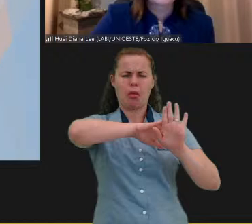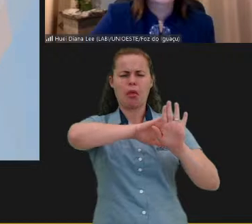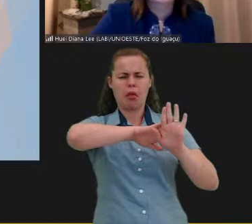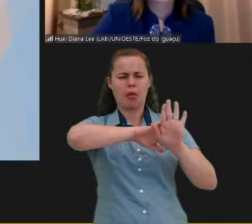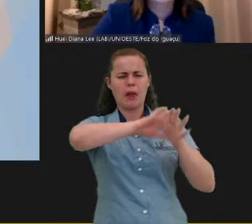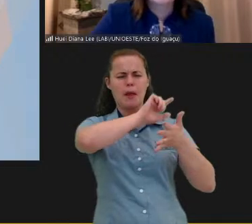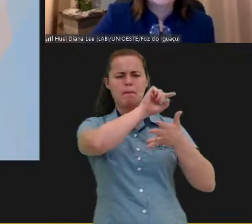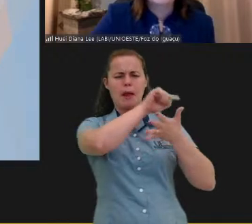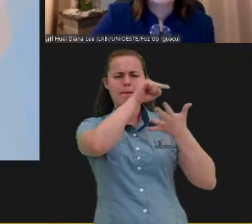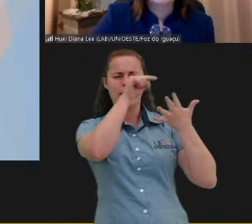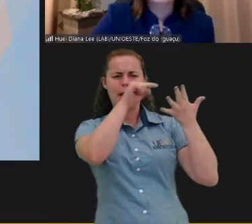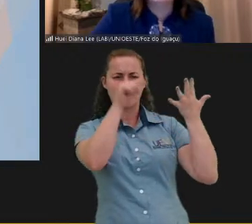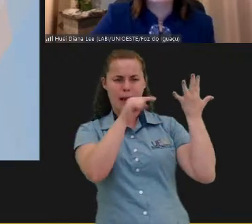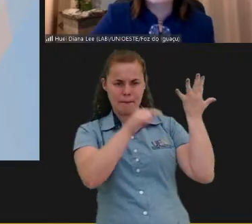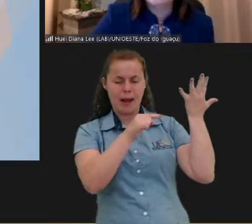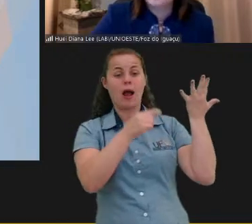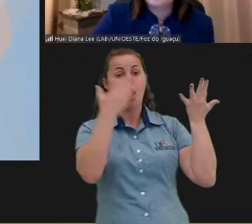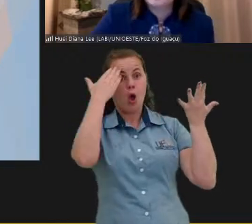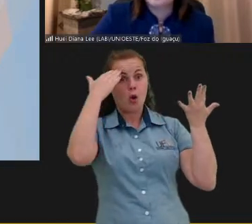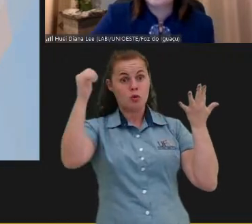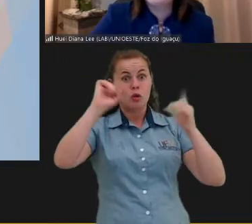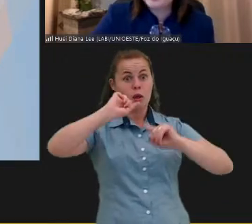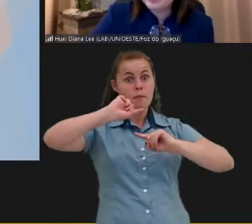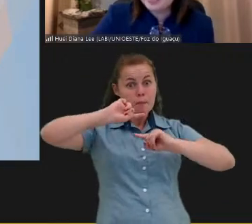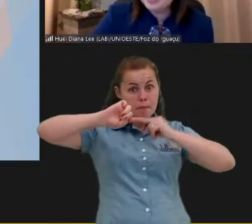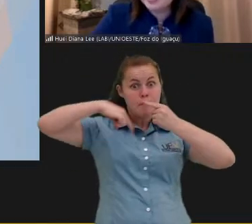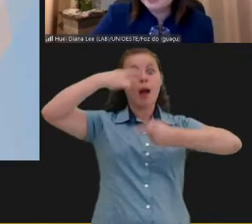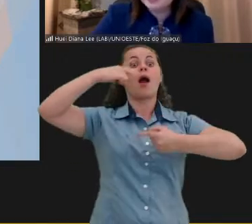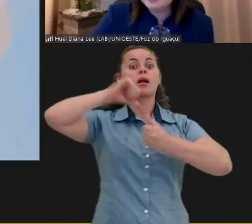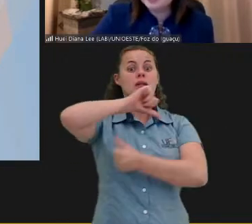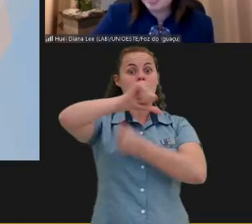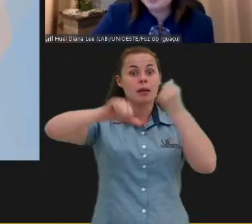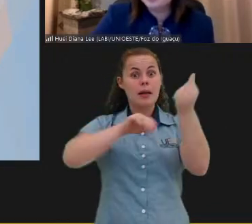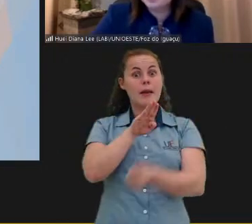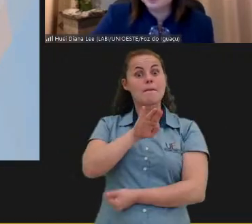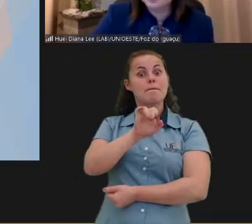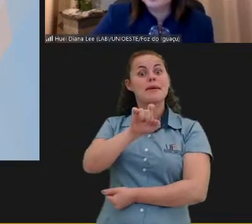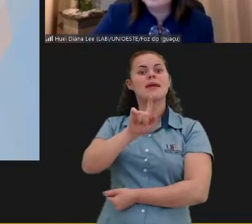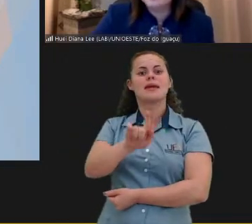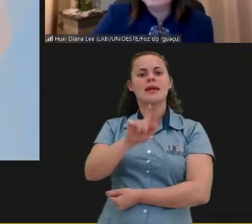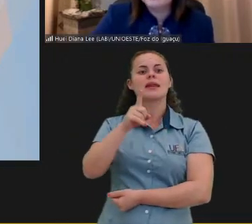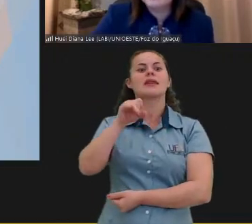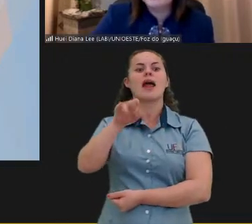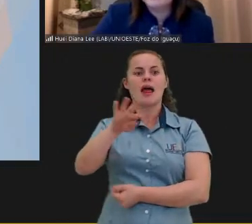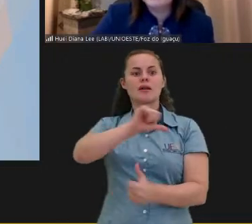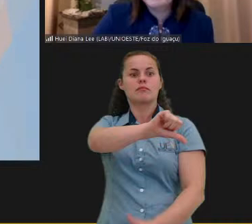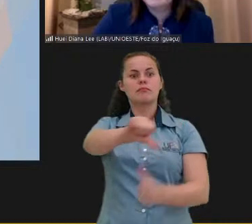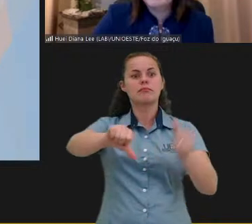O sucesso vem da transformação do Big Data em jogo.